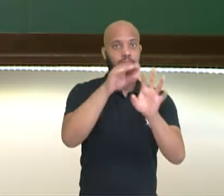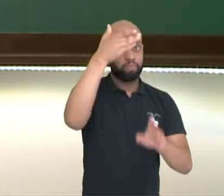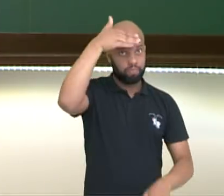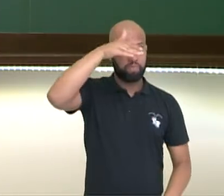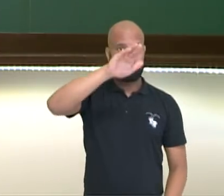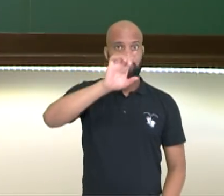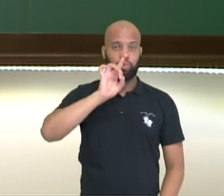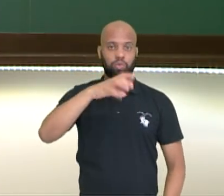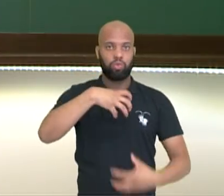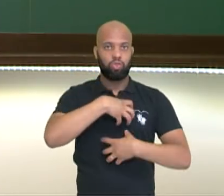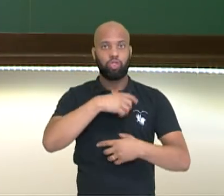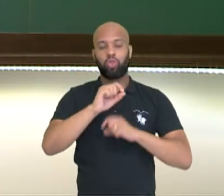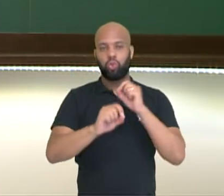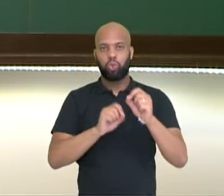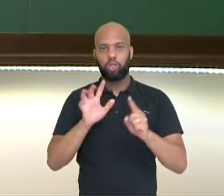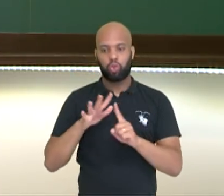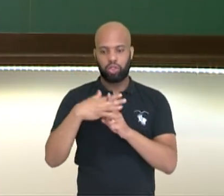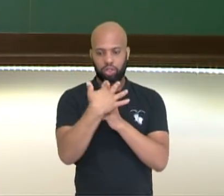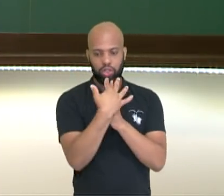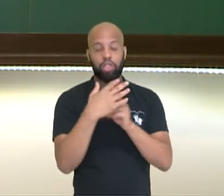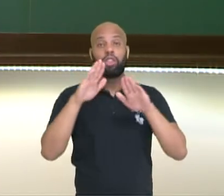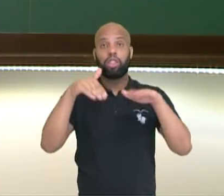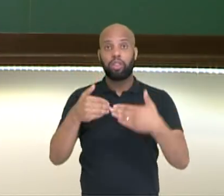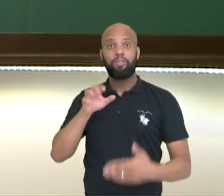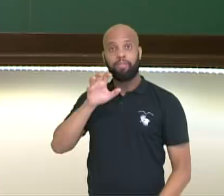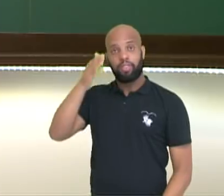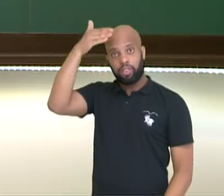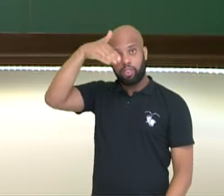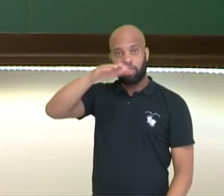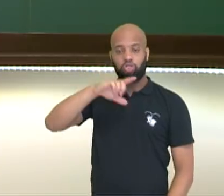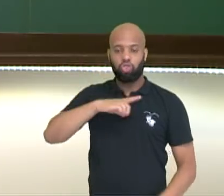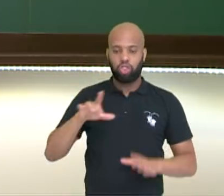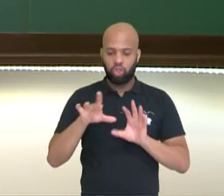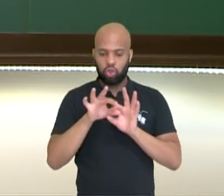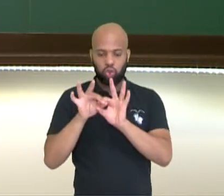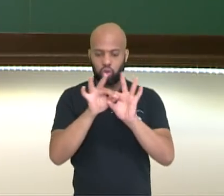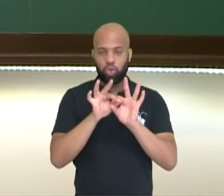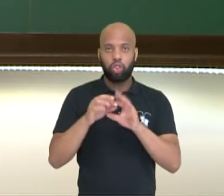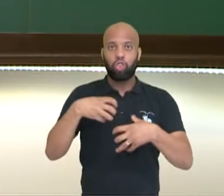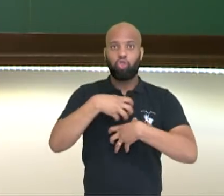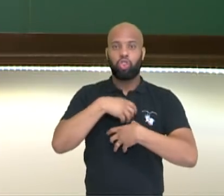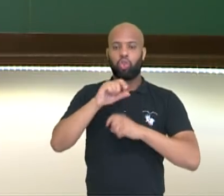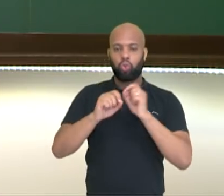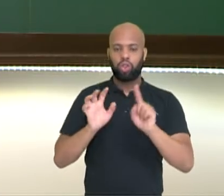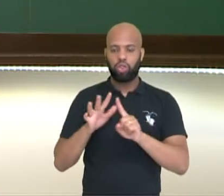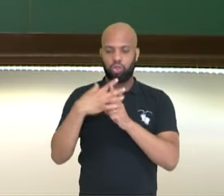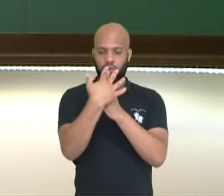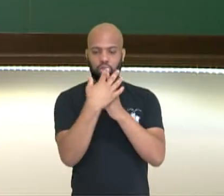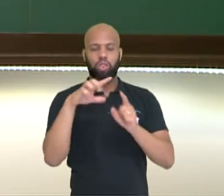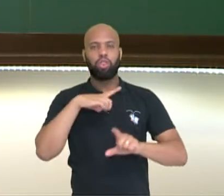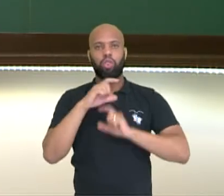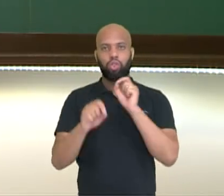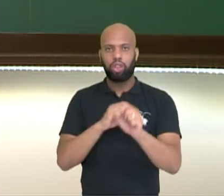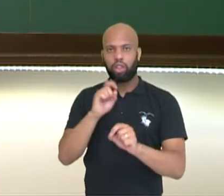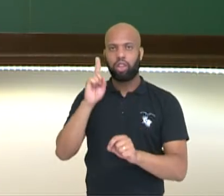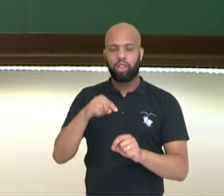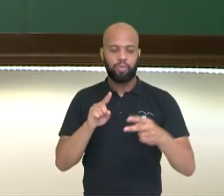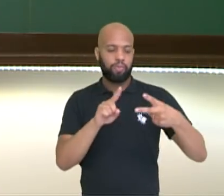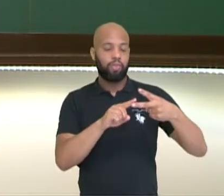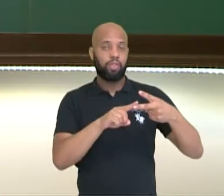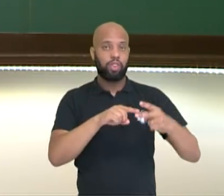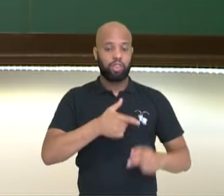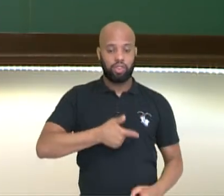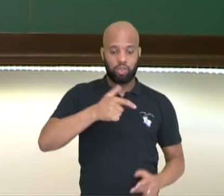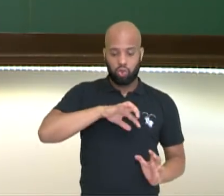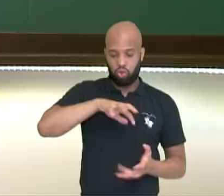regime socialista. Então, essas repúblicas, todas unidas sob o regime socialista, constituíam o segundo mundo.